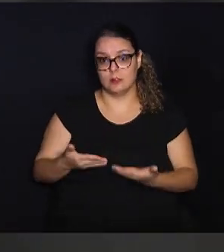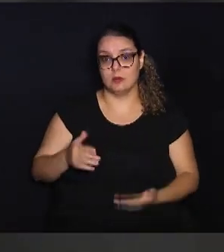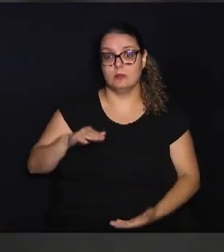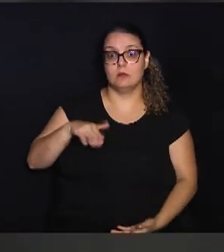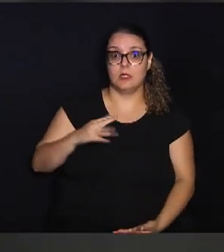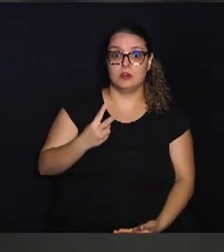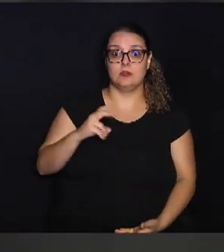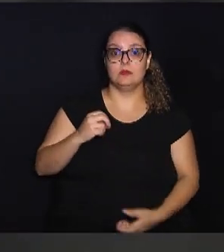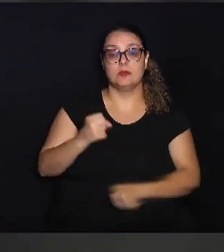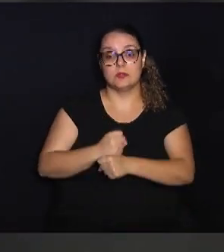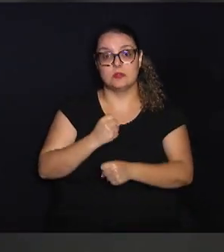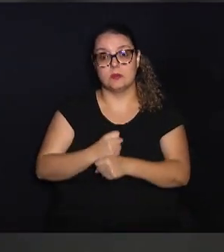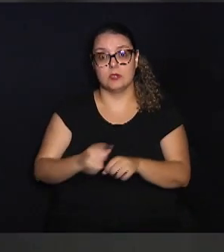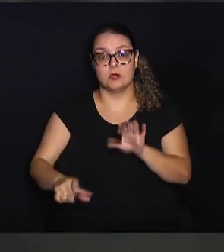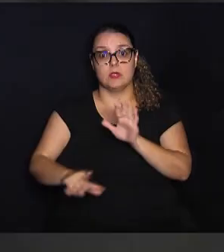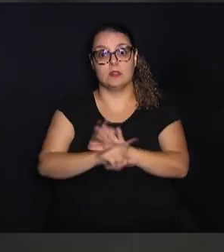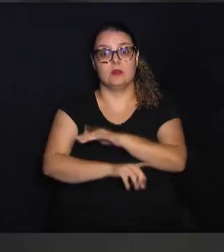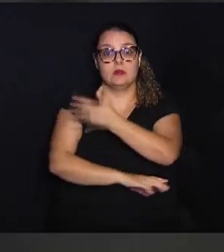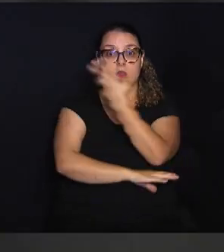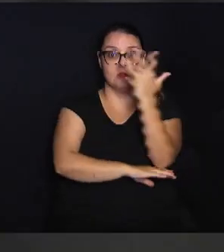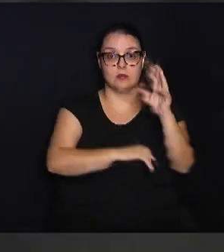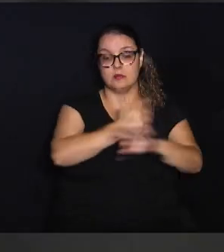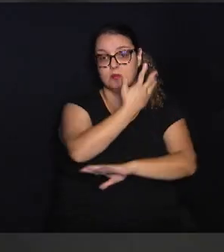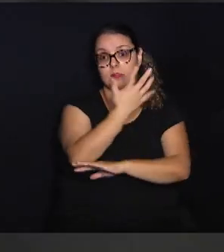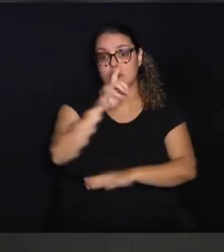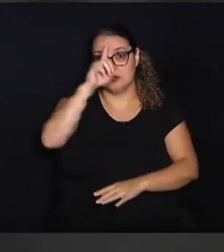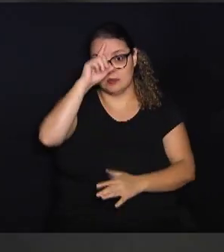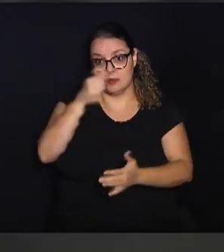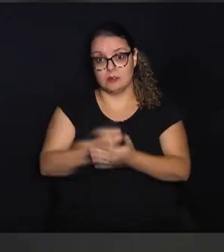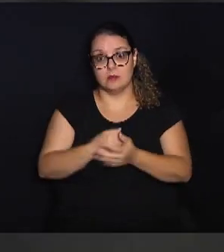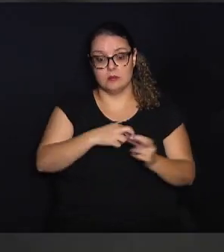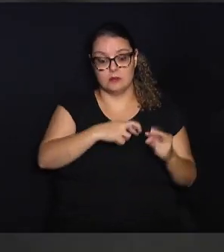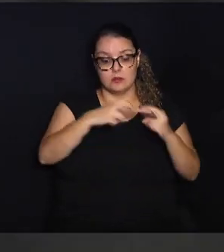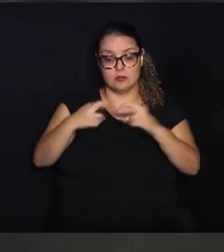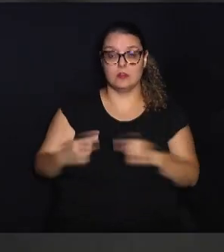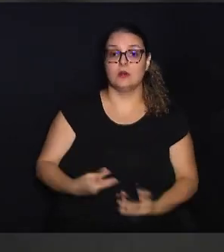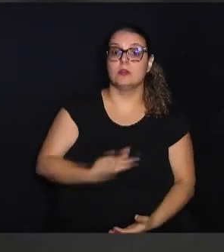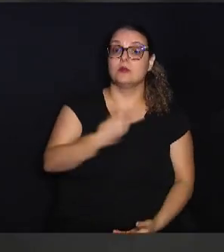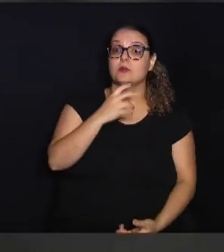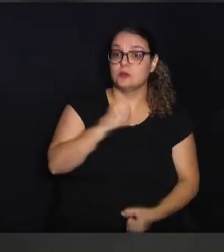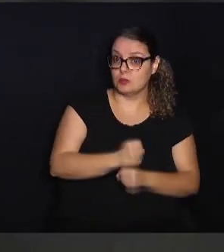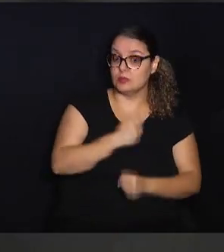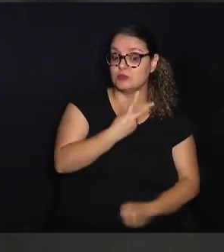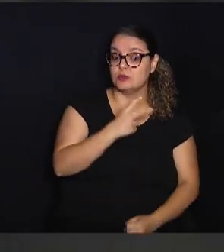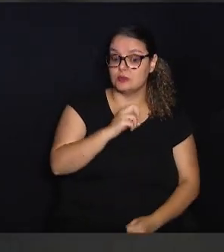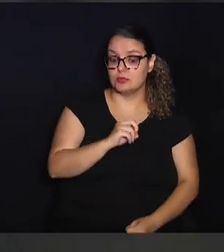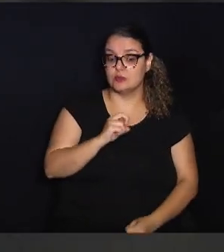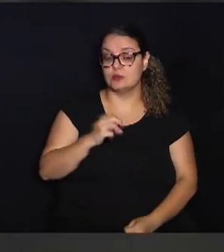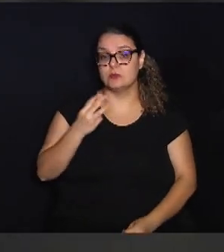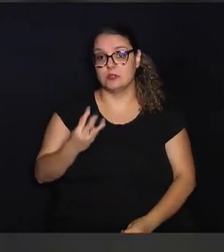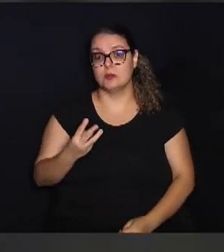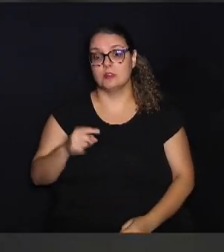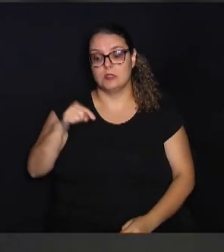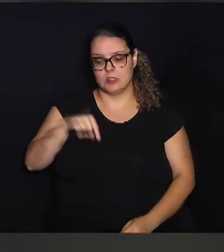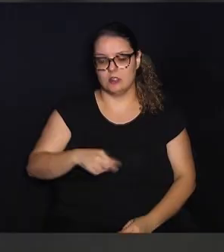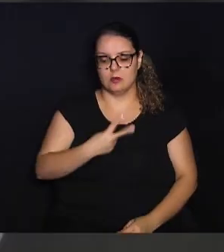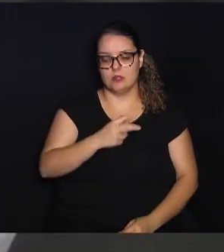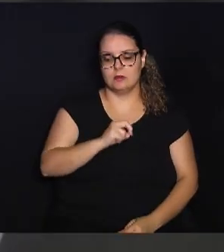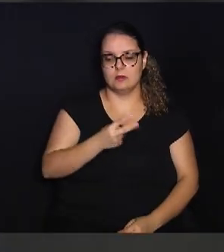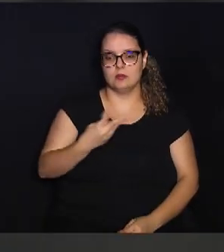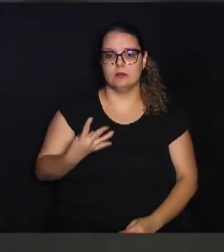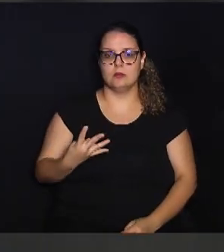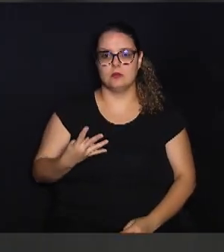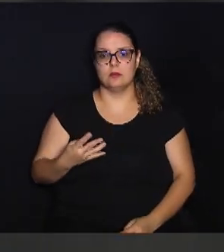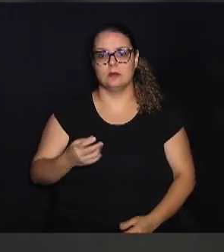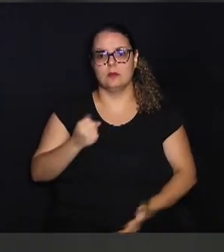lei de arborização que determinou que existisse esse monitoramento é de 2003, agora em 2024 ele resolve contratar esse serviço